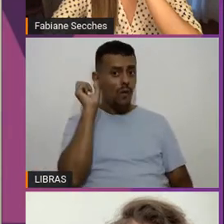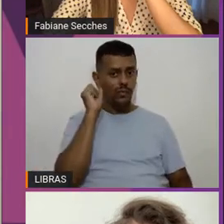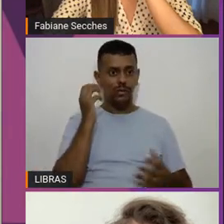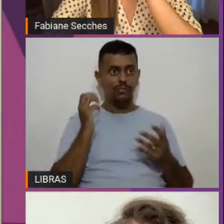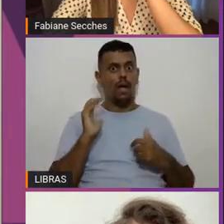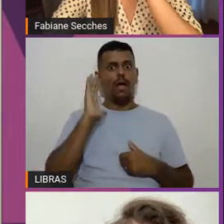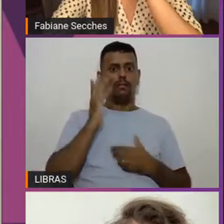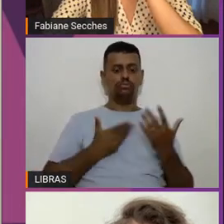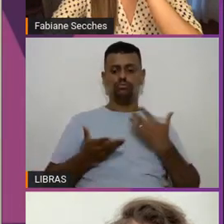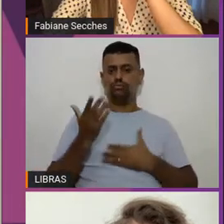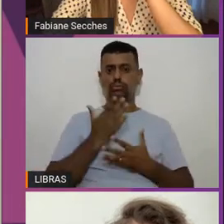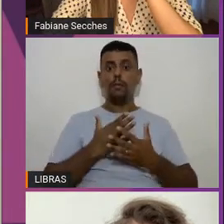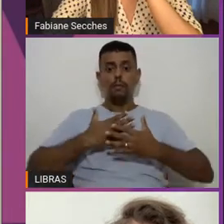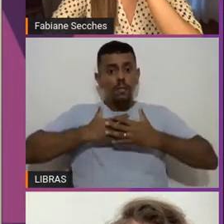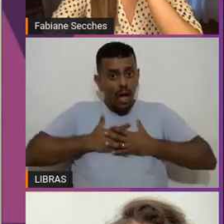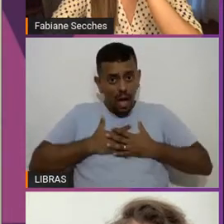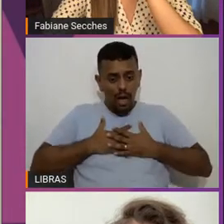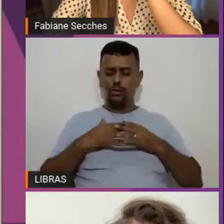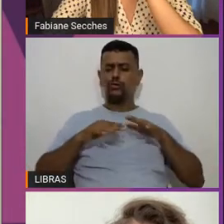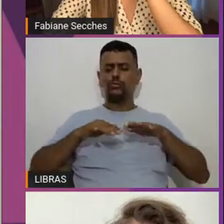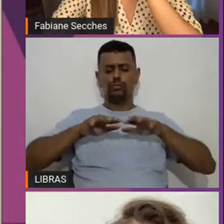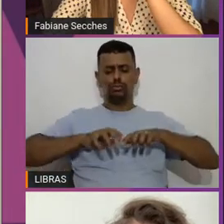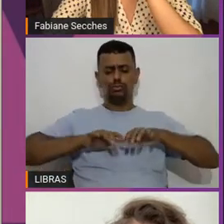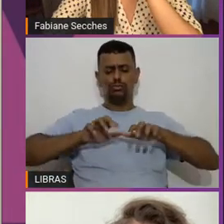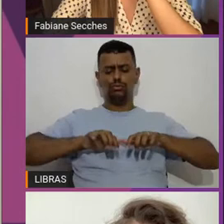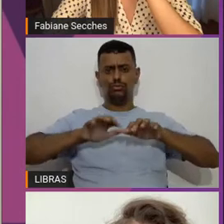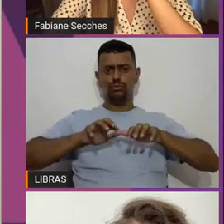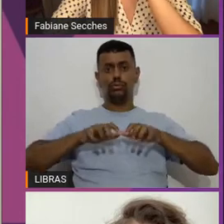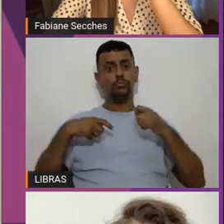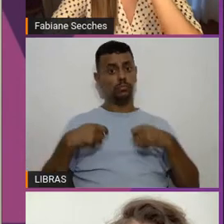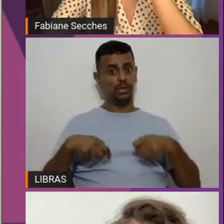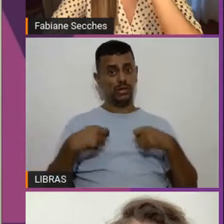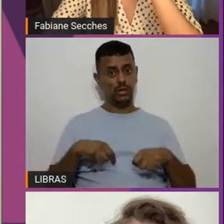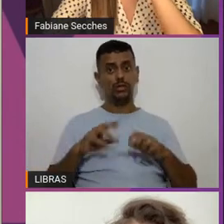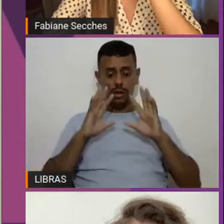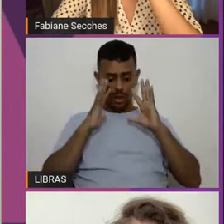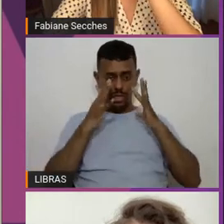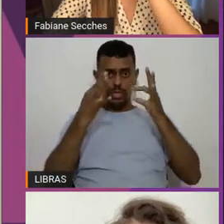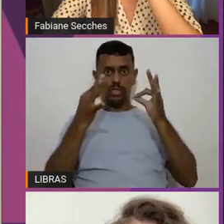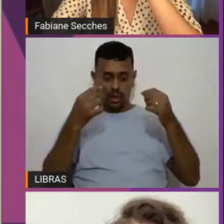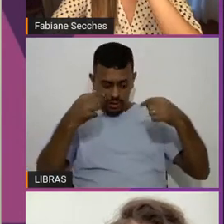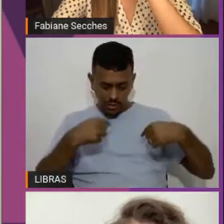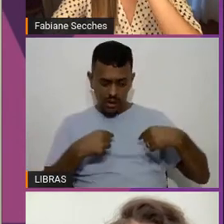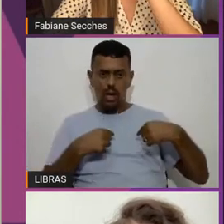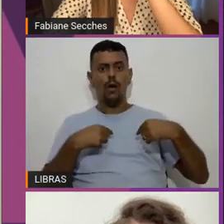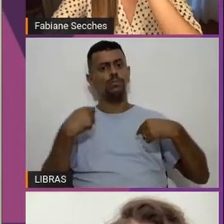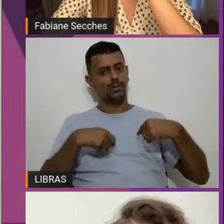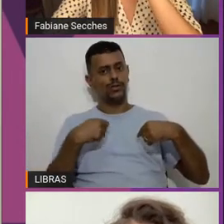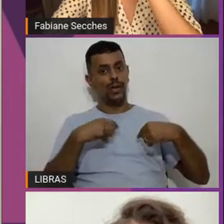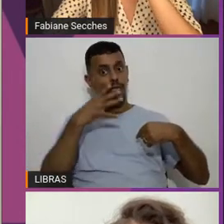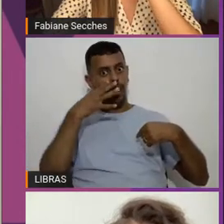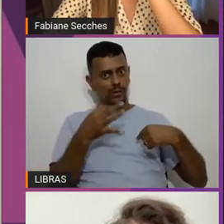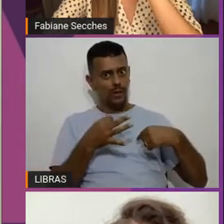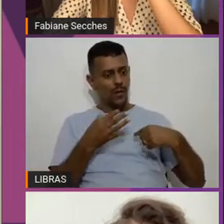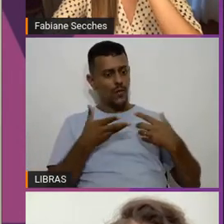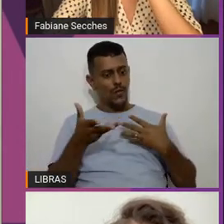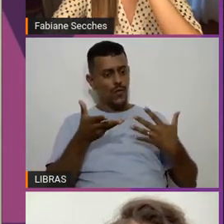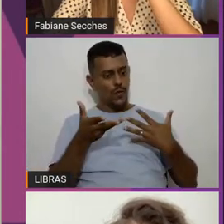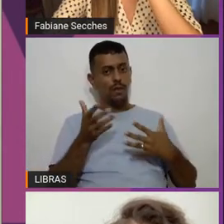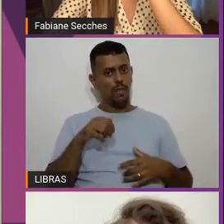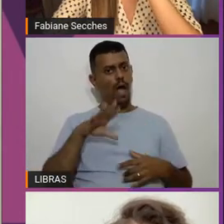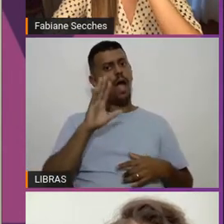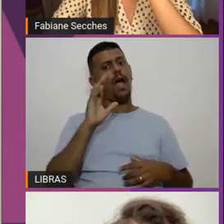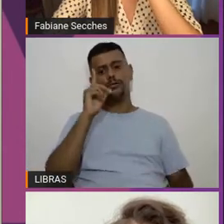o vice corpo é mais difícil para mim até do que se via razão mas